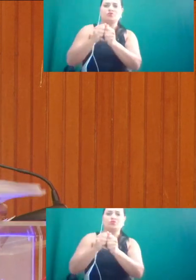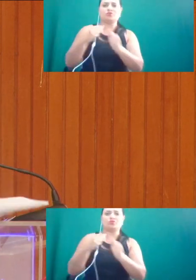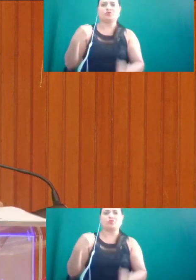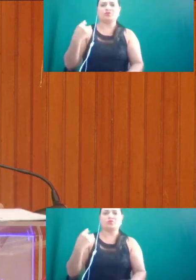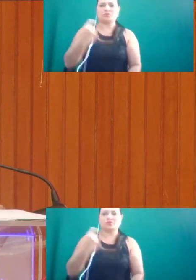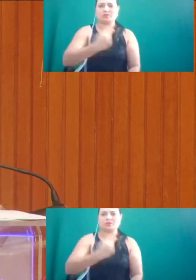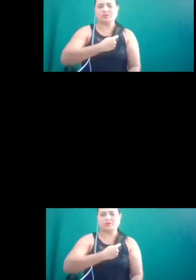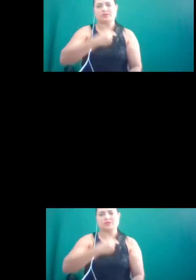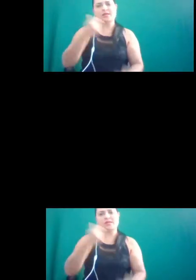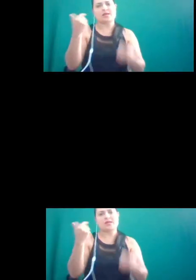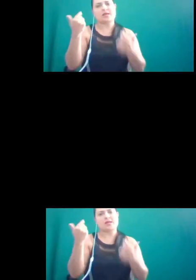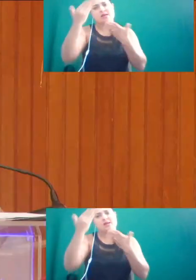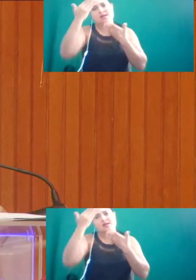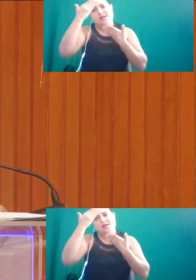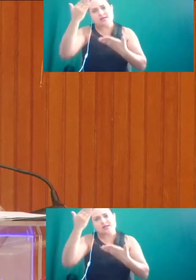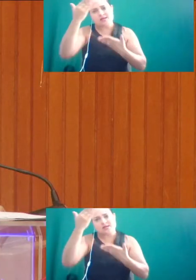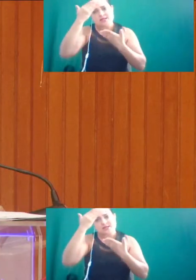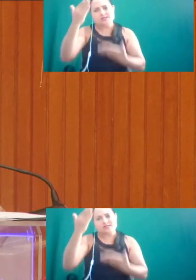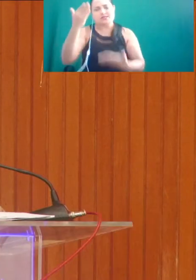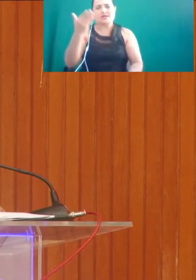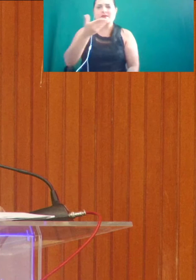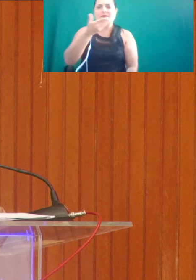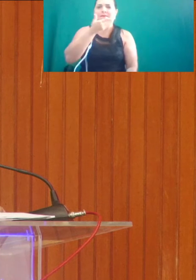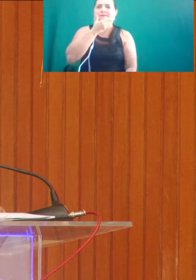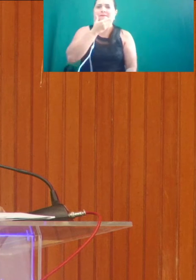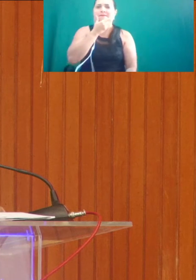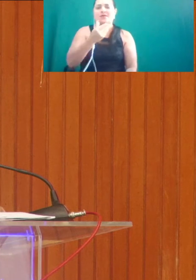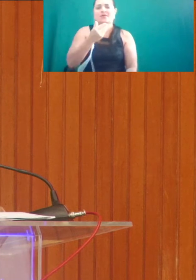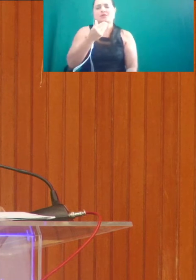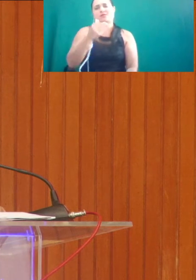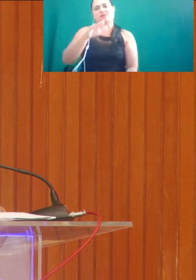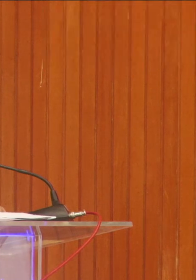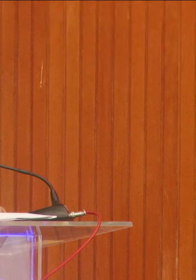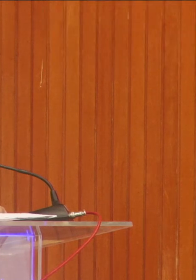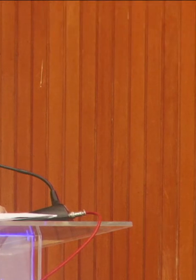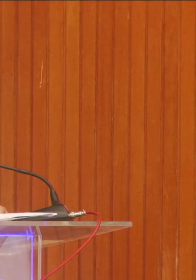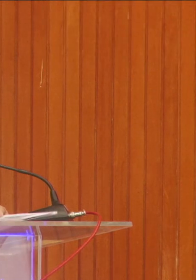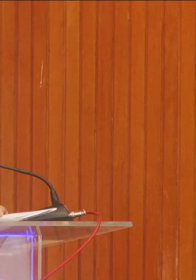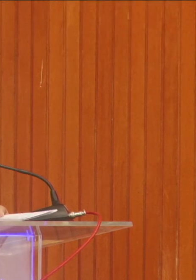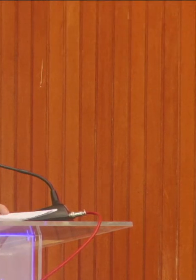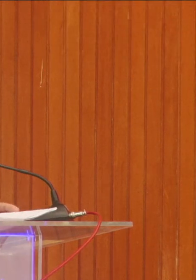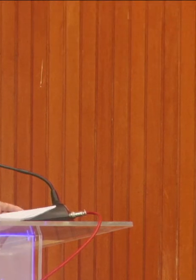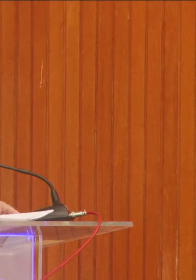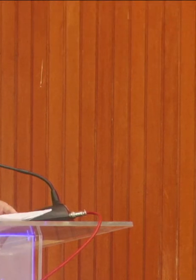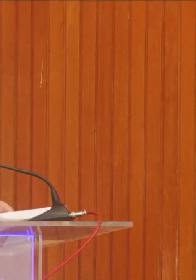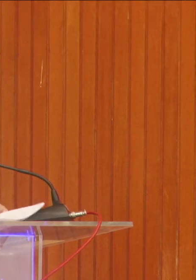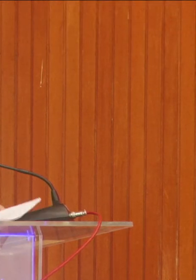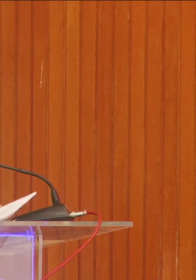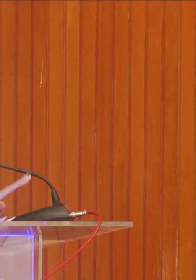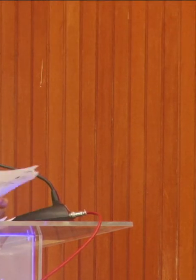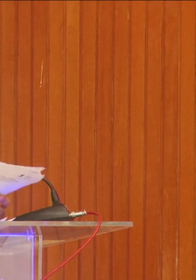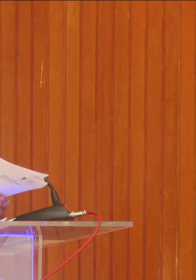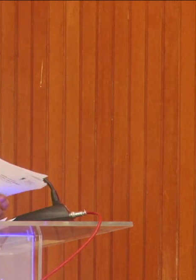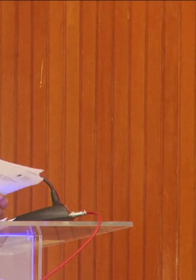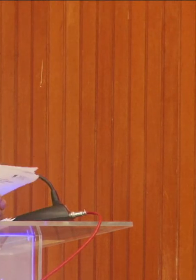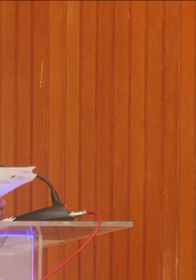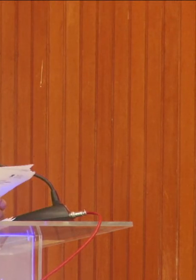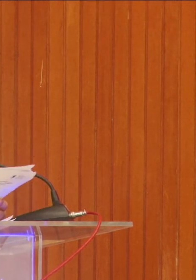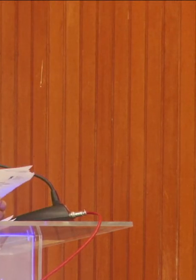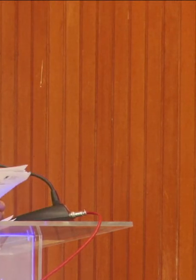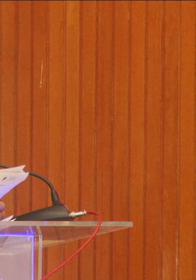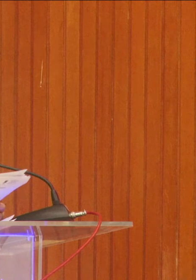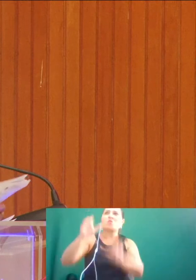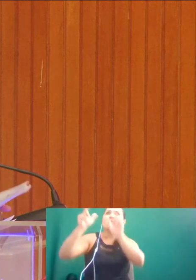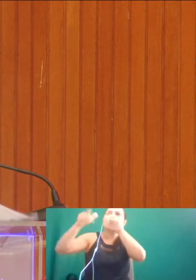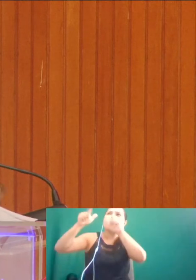A Universidade Federal Rural de Pernambuco parabeniza o orador Antônio Douglas e agradece o seu pronunciamento.